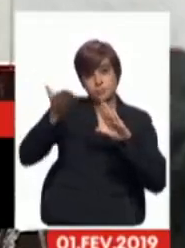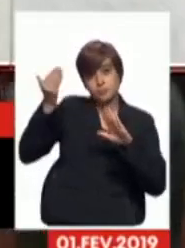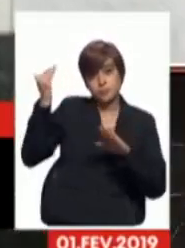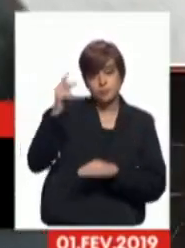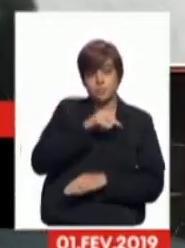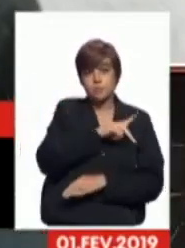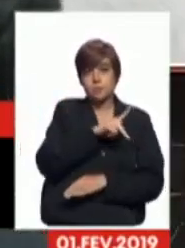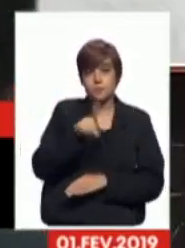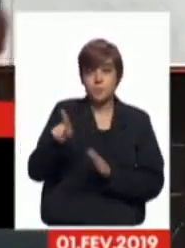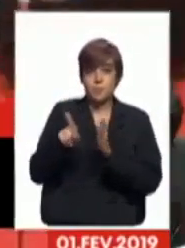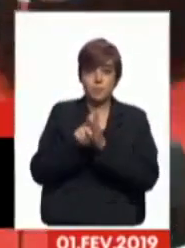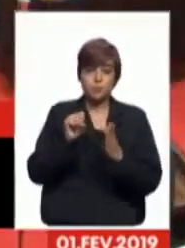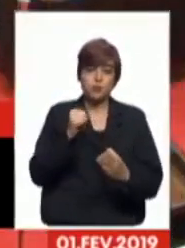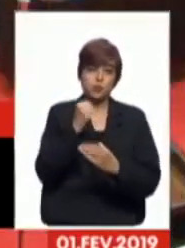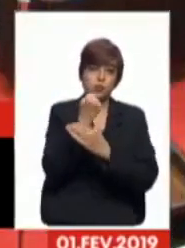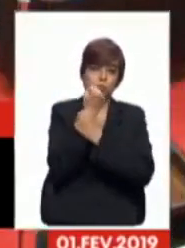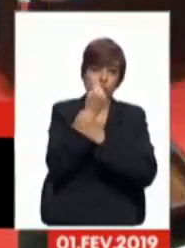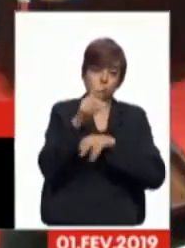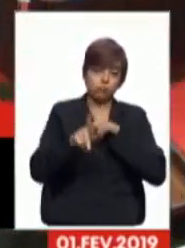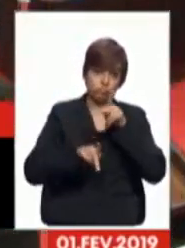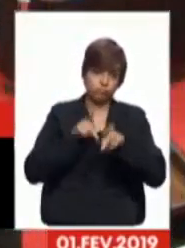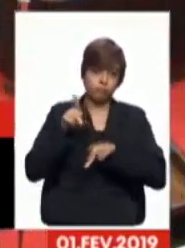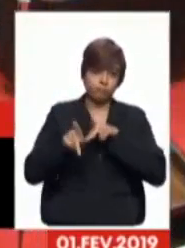de Segurança Pública.